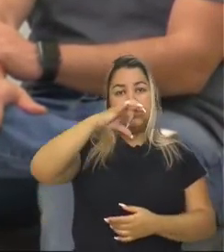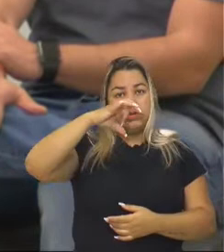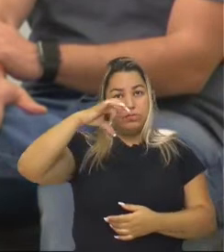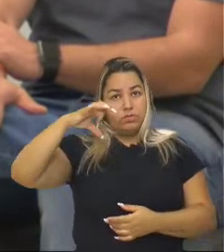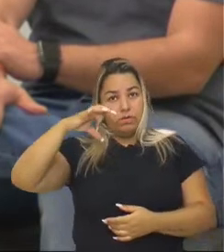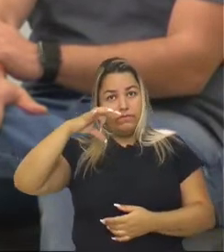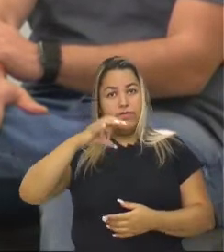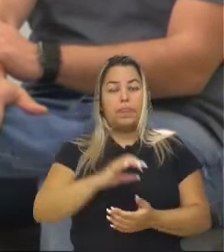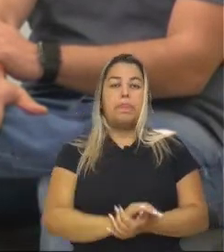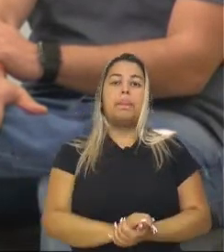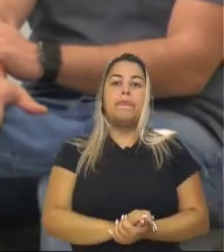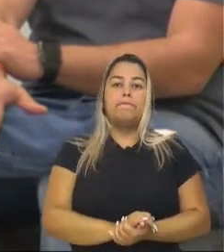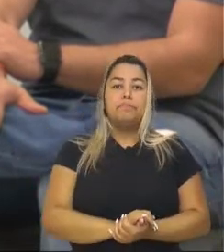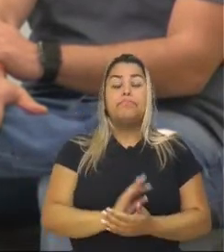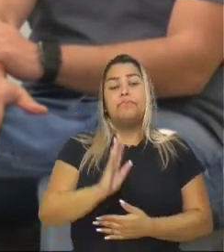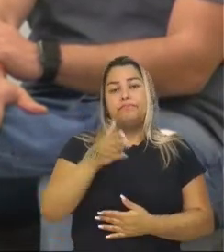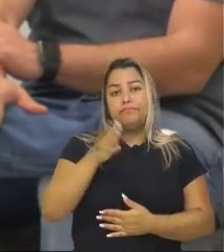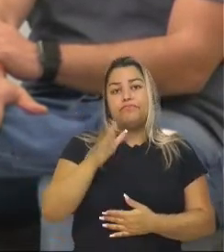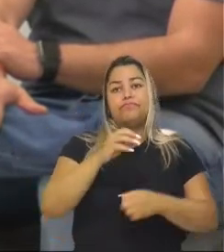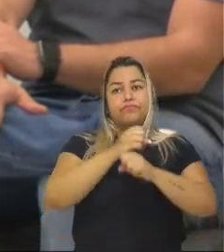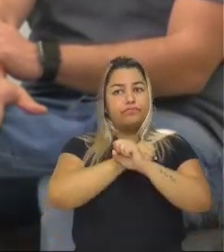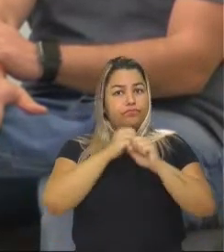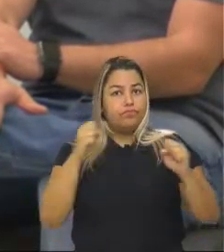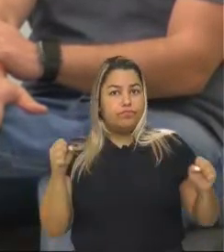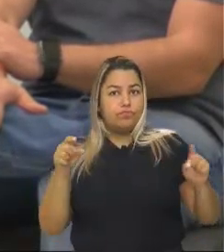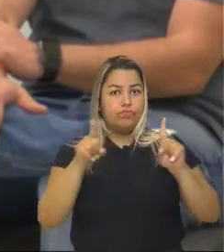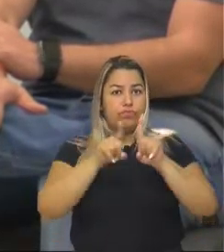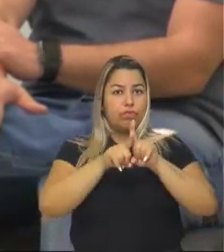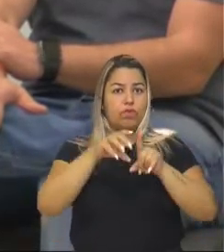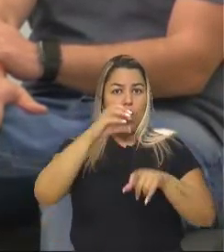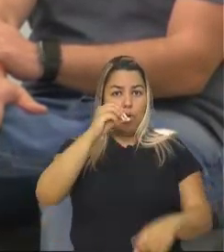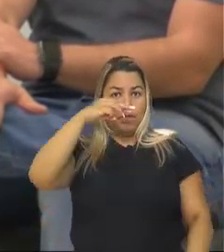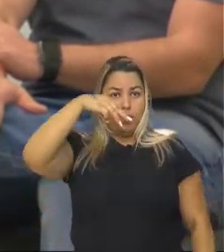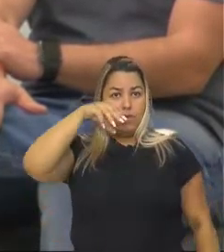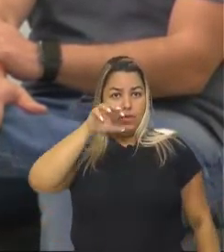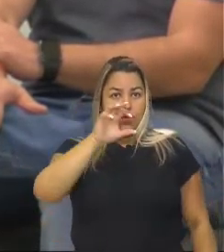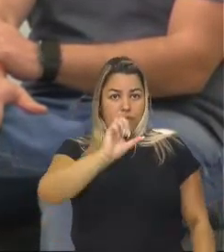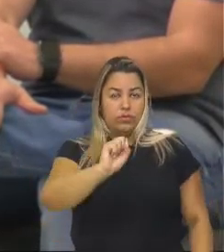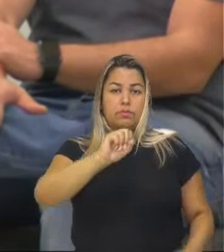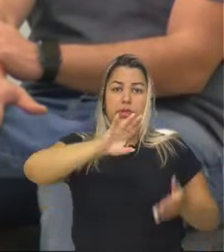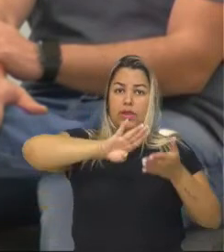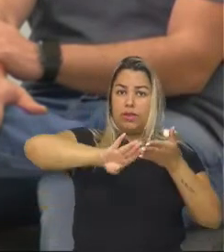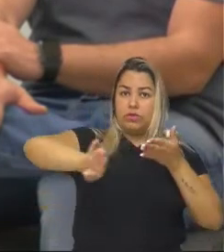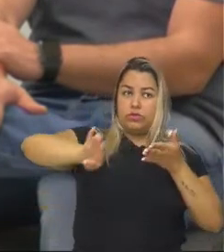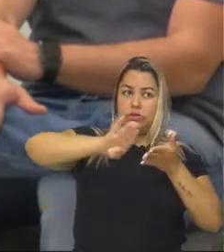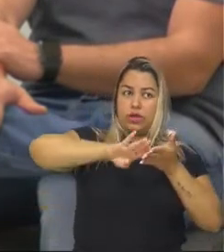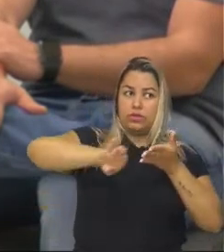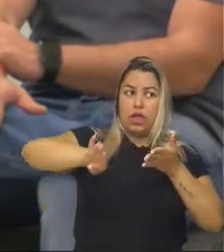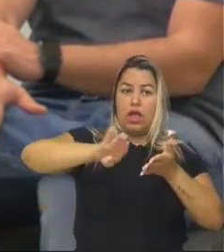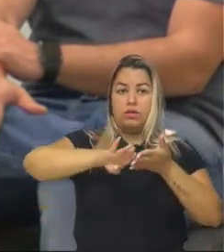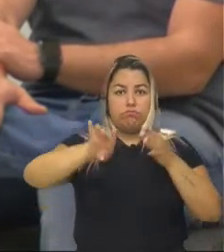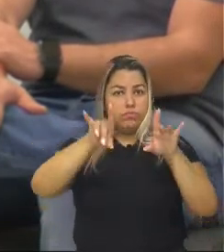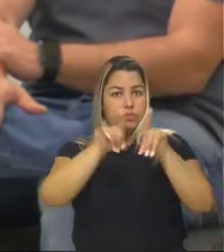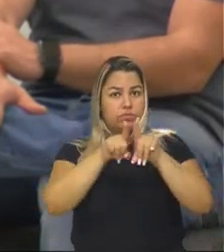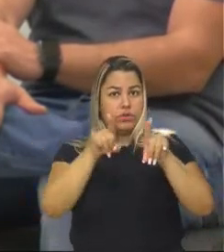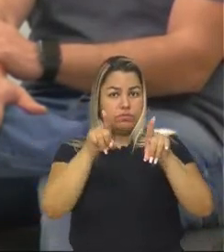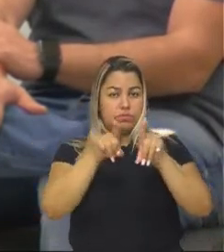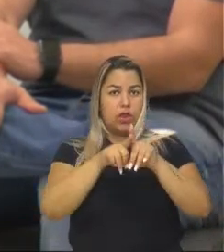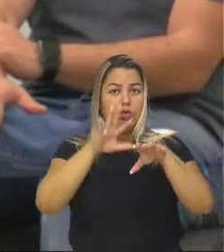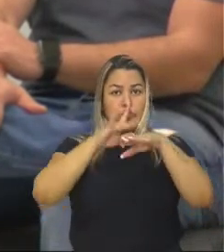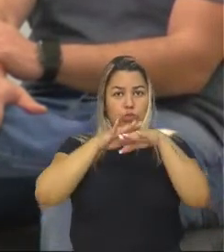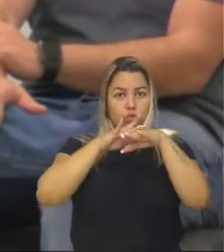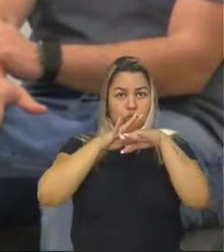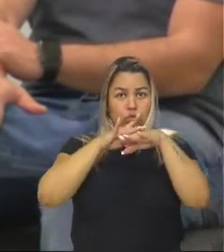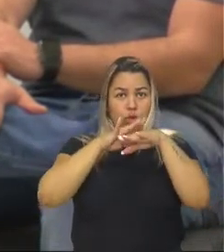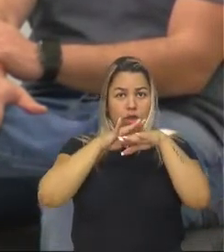que foi possível, após 9 anos, a declaração da OMS e da retirada da Classificação Internacional de Doenças da